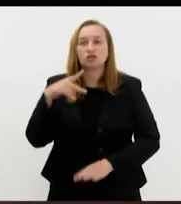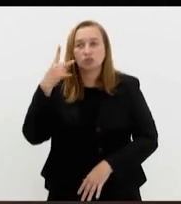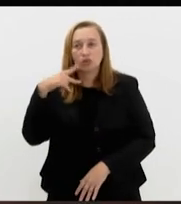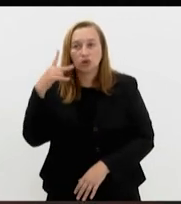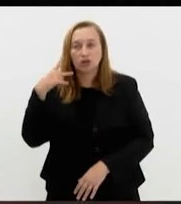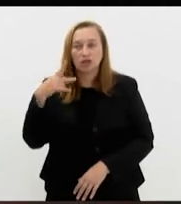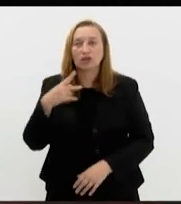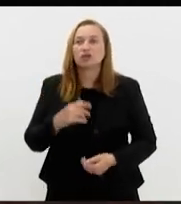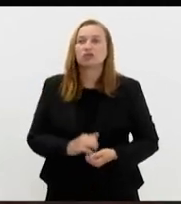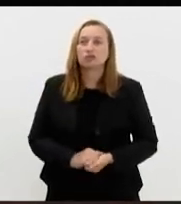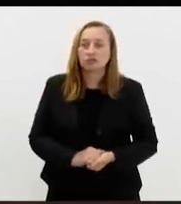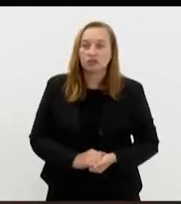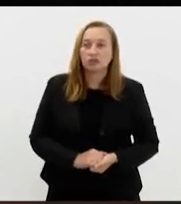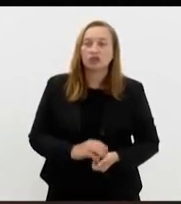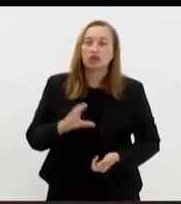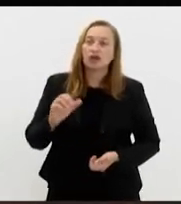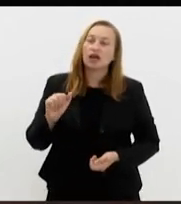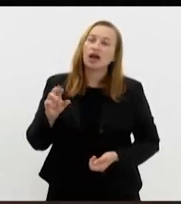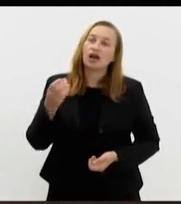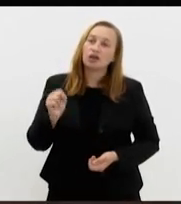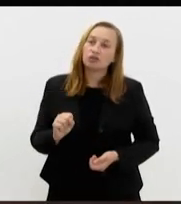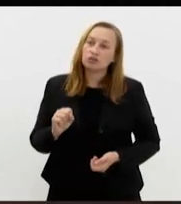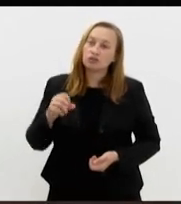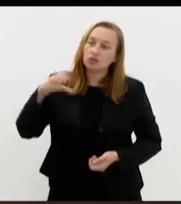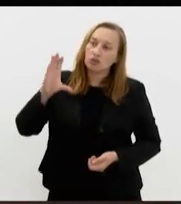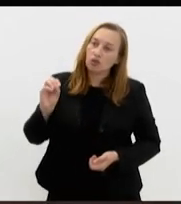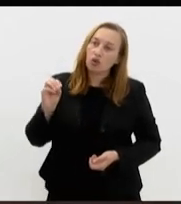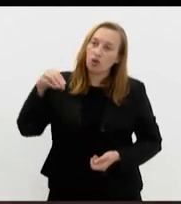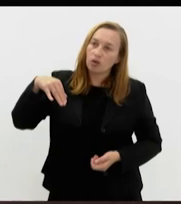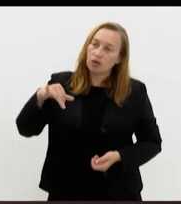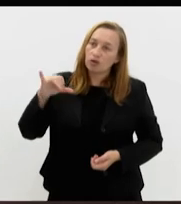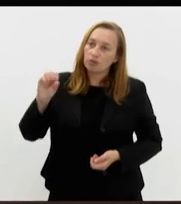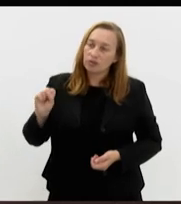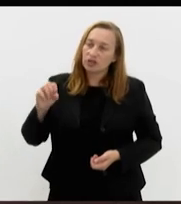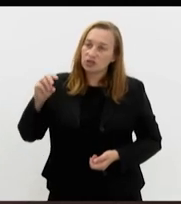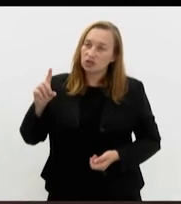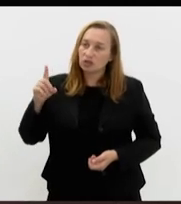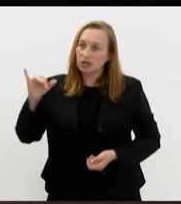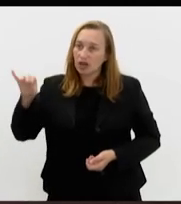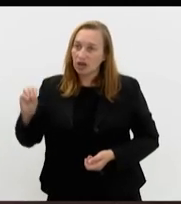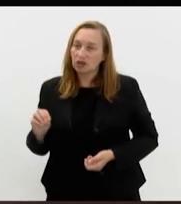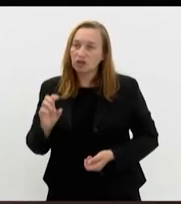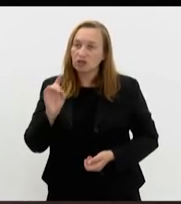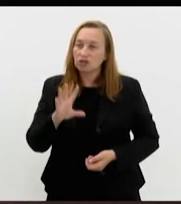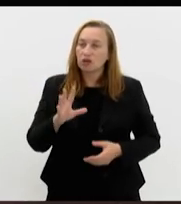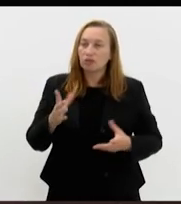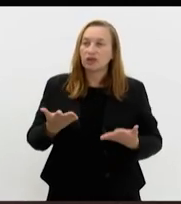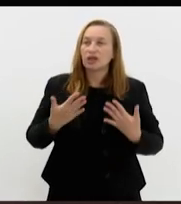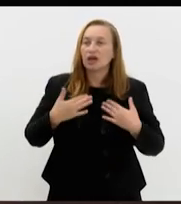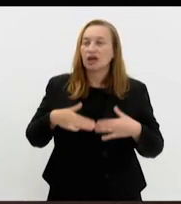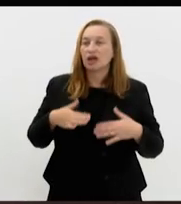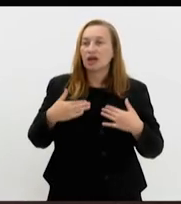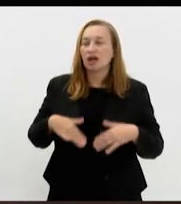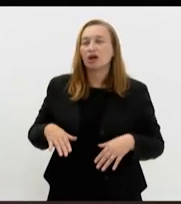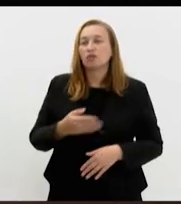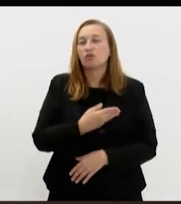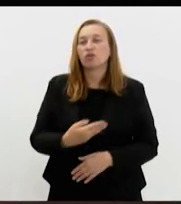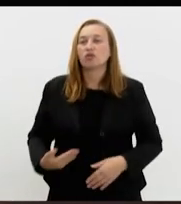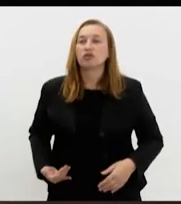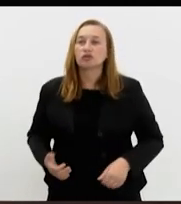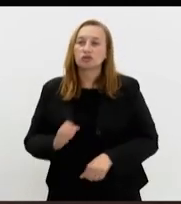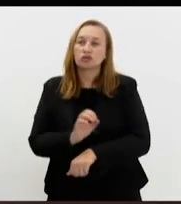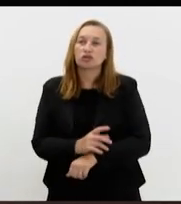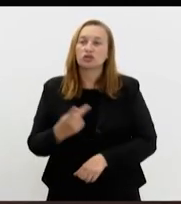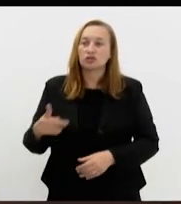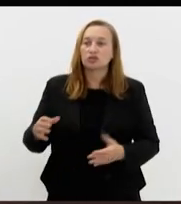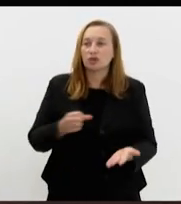o aumento dos cargos, cargos comissionados, que só servem para dar tranquilidade ao governo do Estado e à sua